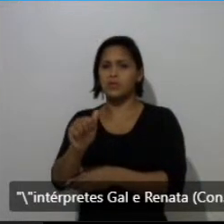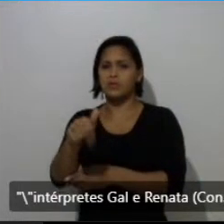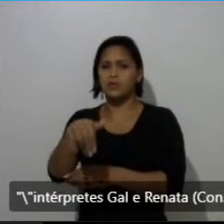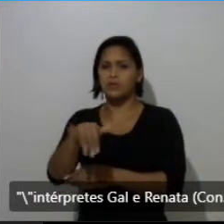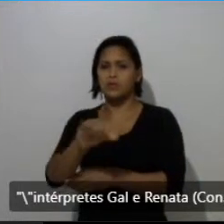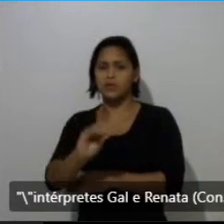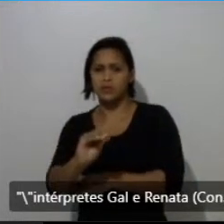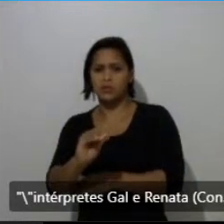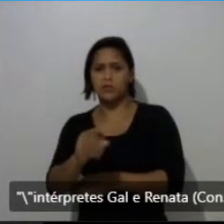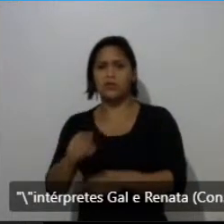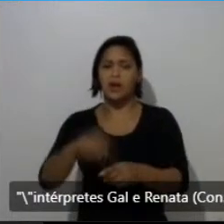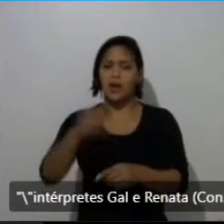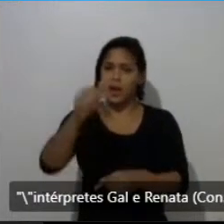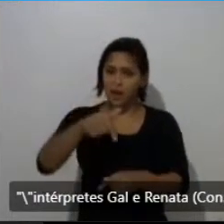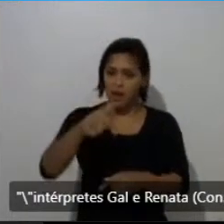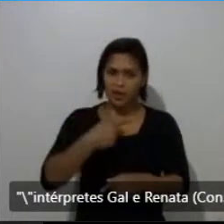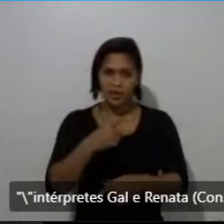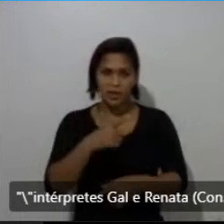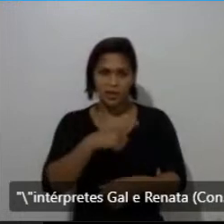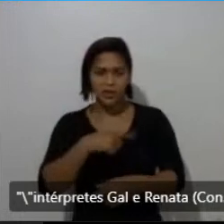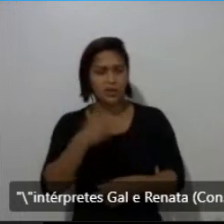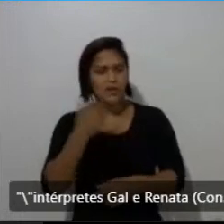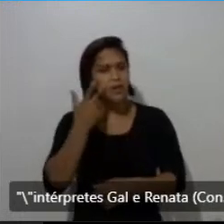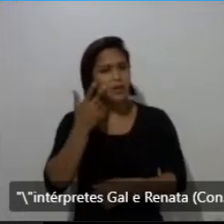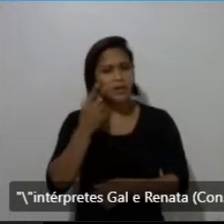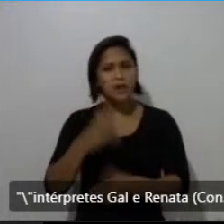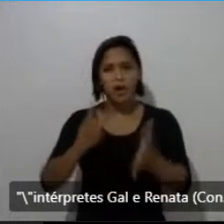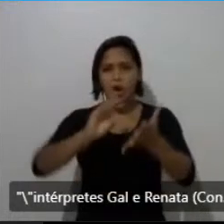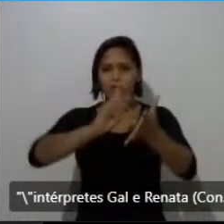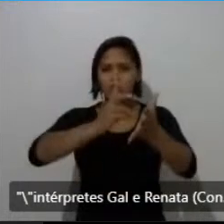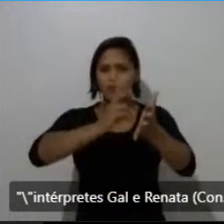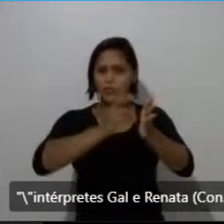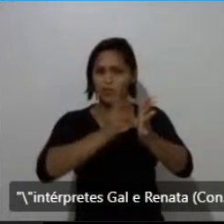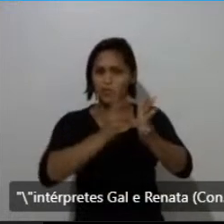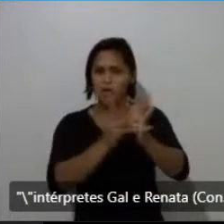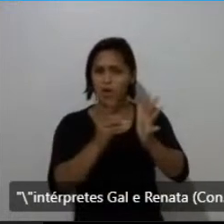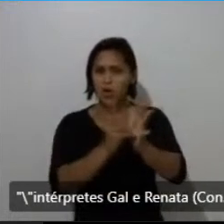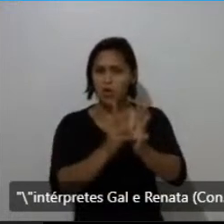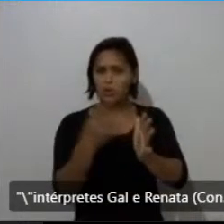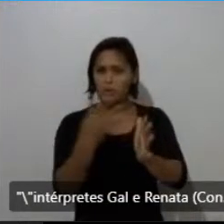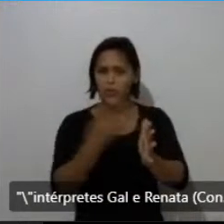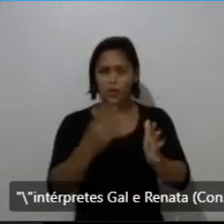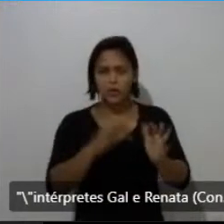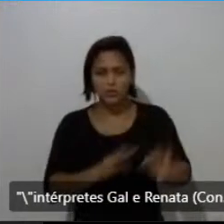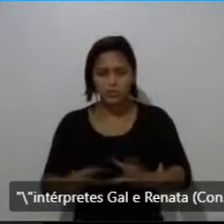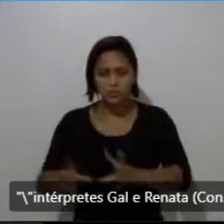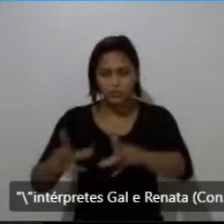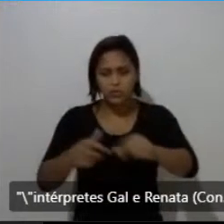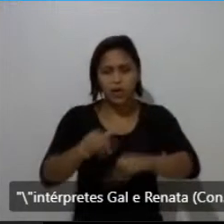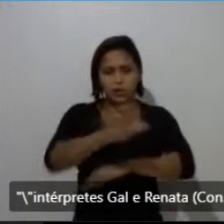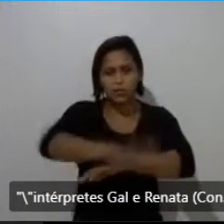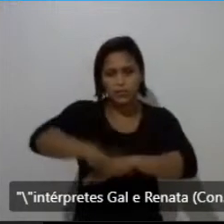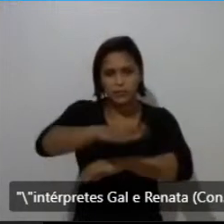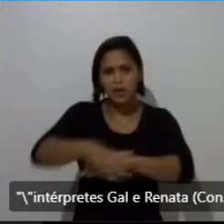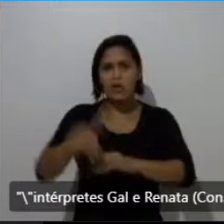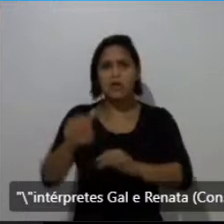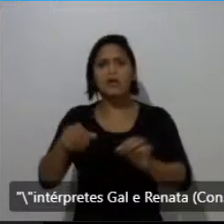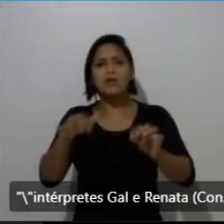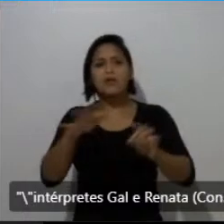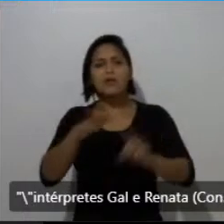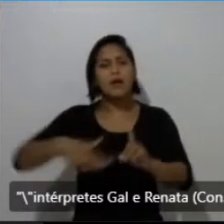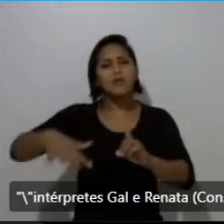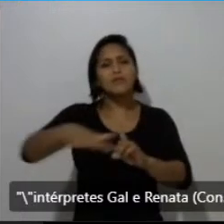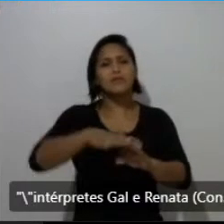por exemplo, existem 4 terras indígenas, né? E por todo o litoral, num movimento